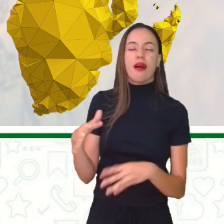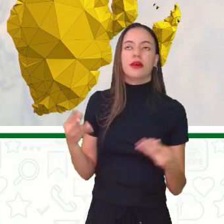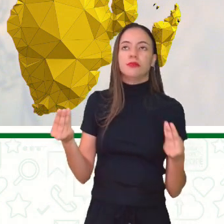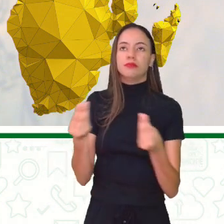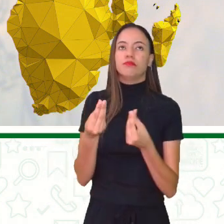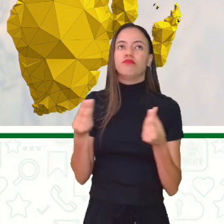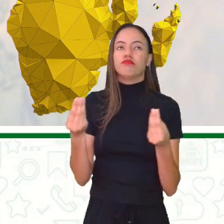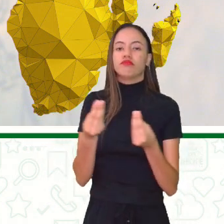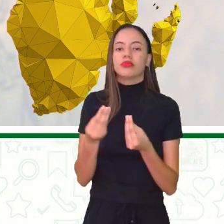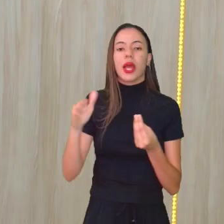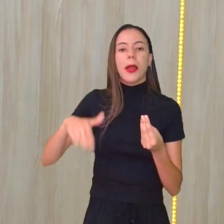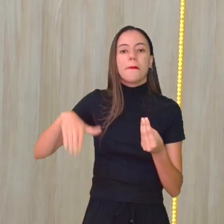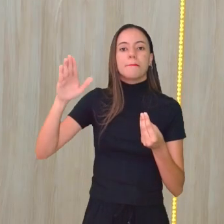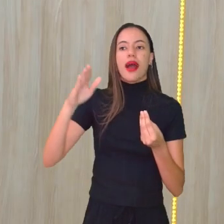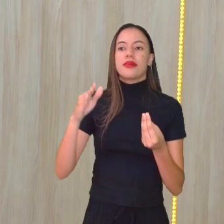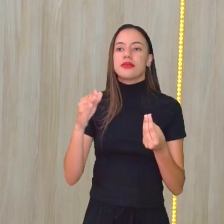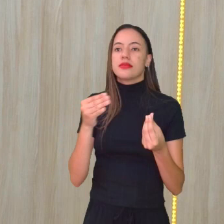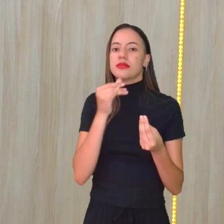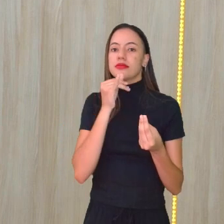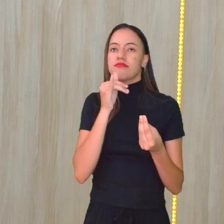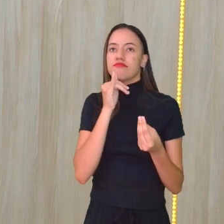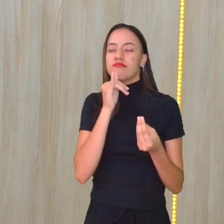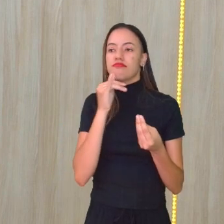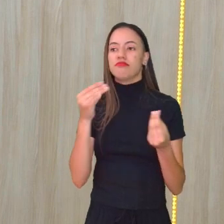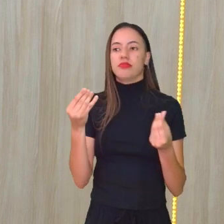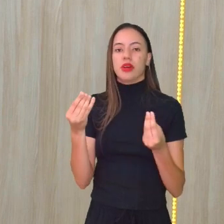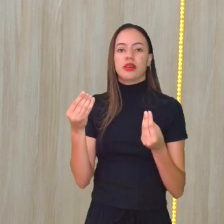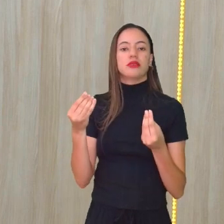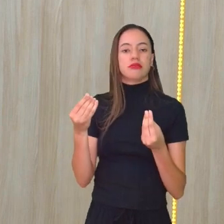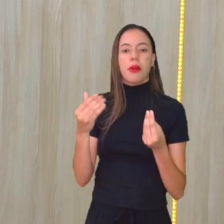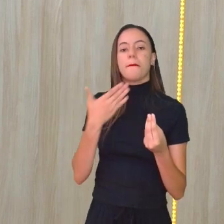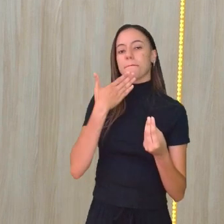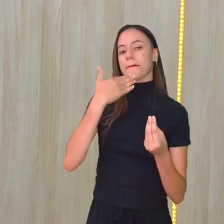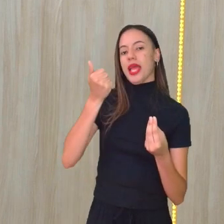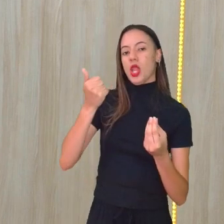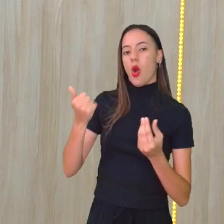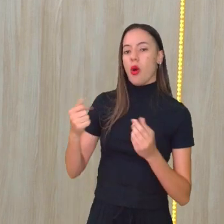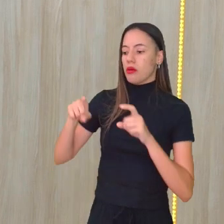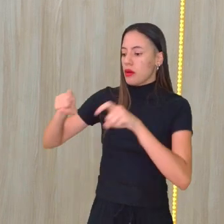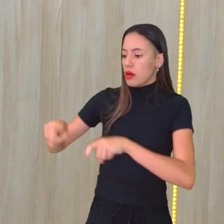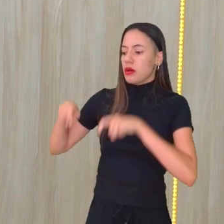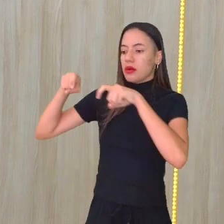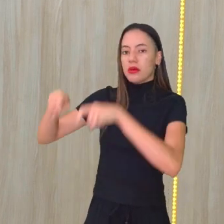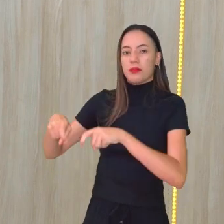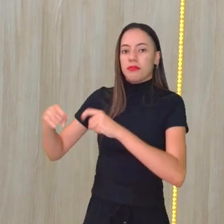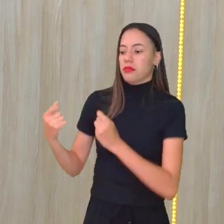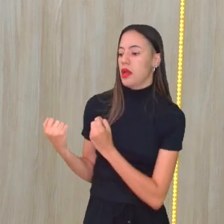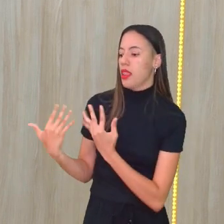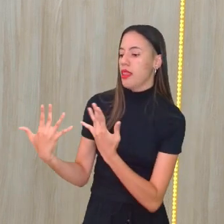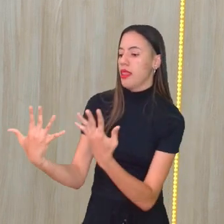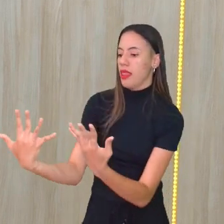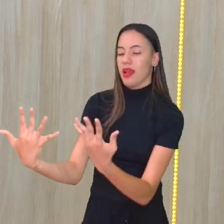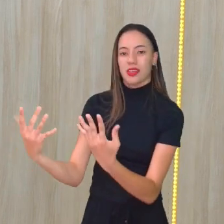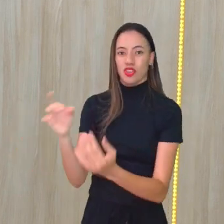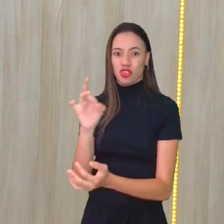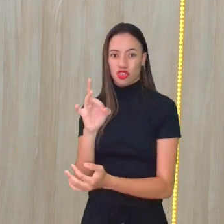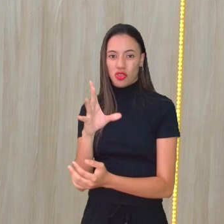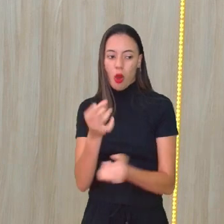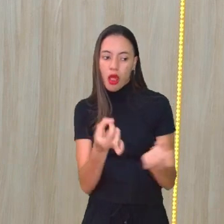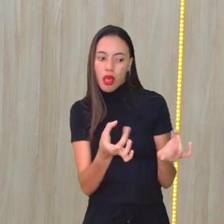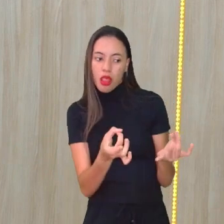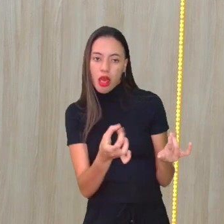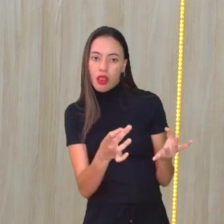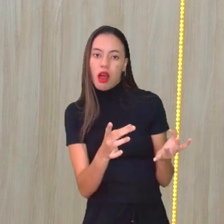em tese, né, mais fértil, por exemplo, para o plantio, né, para a prática de outras atividades que não somente o